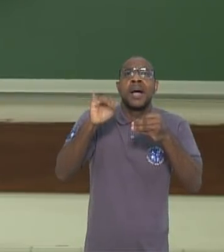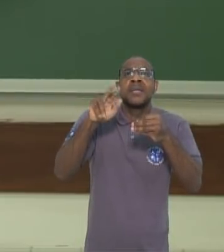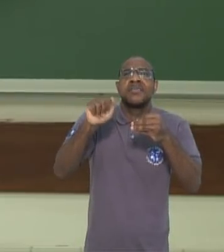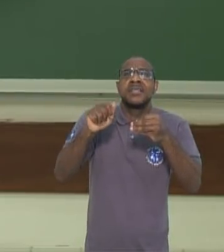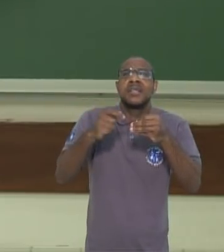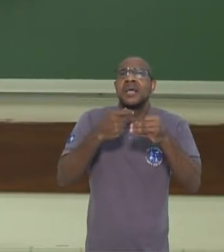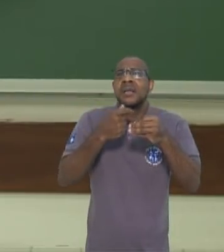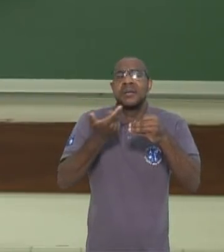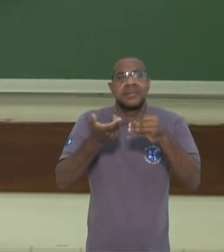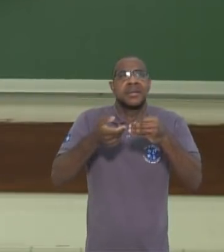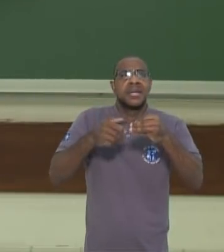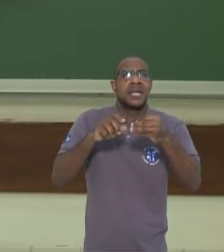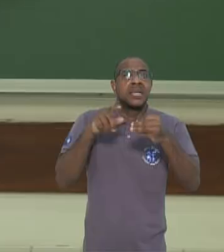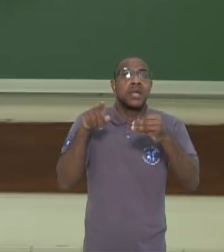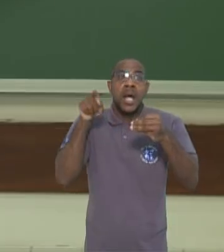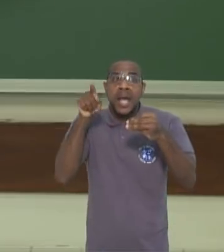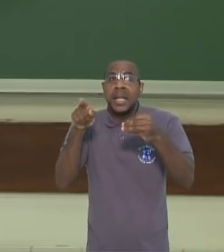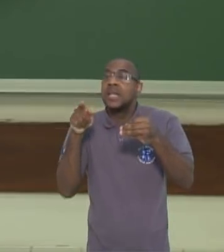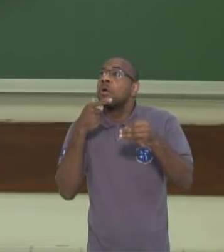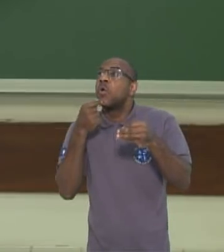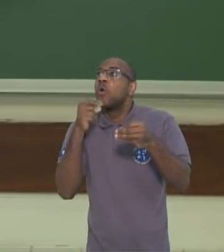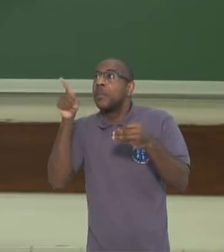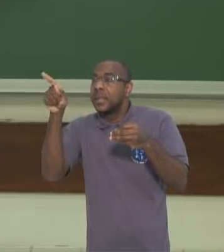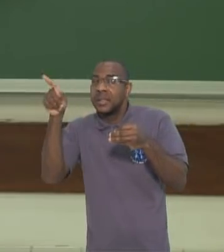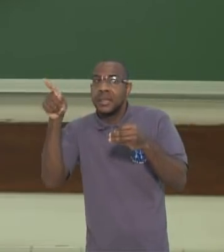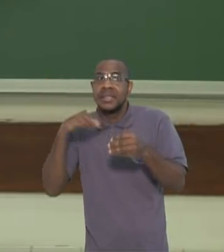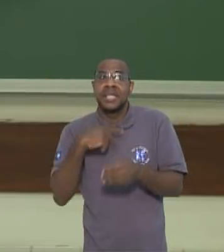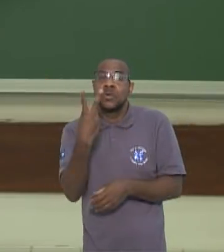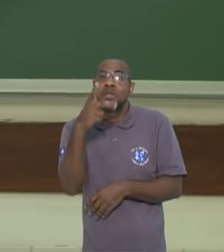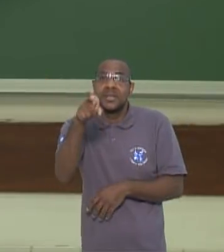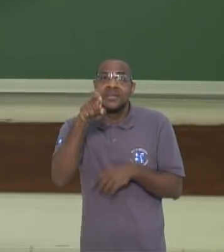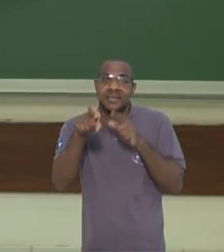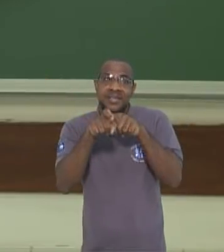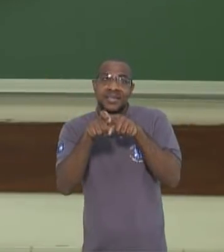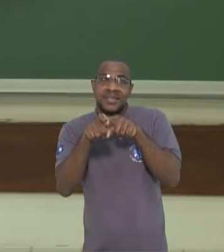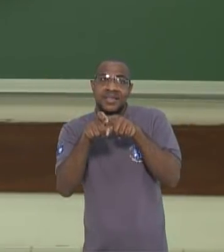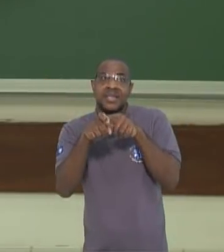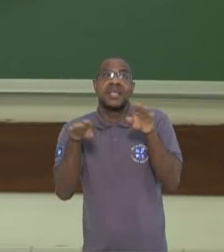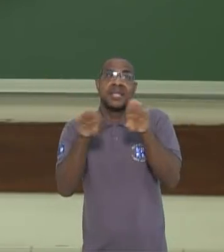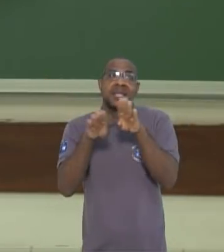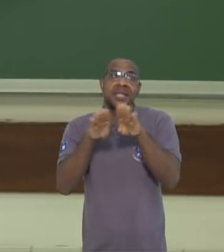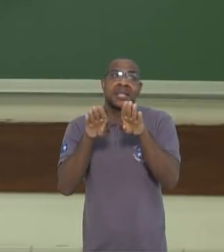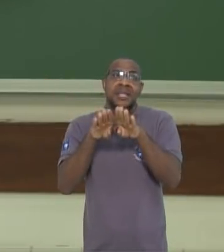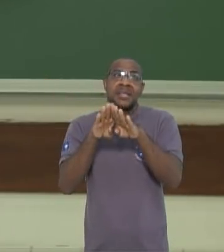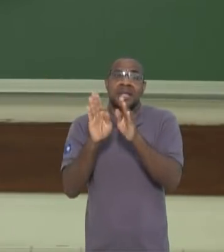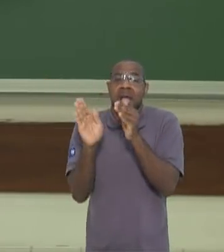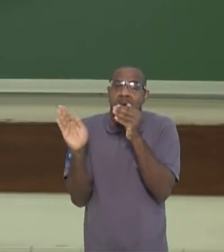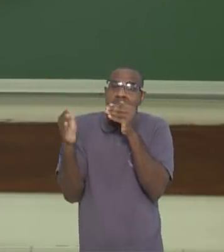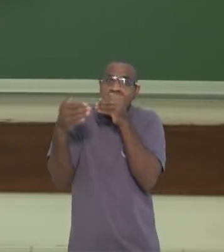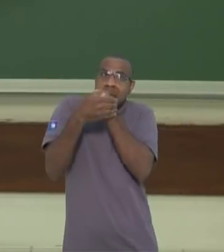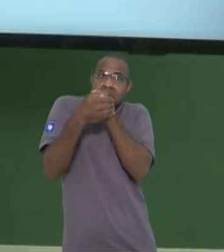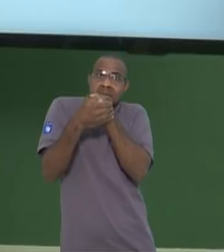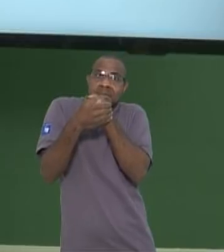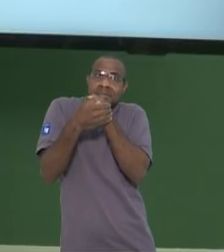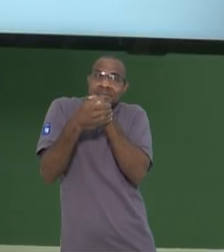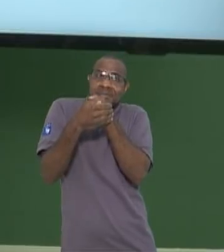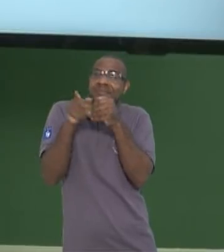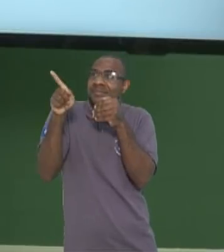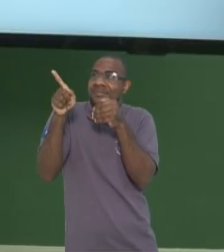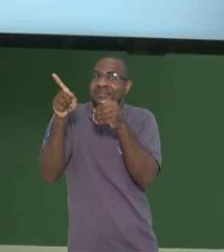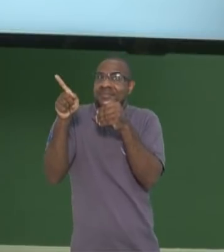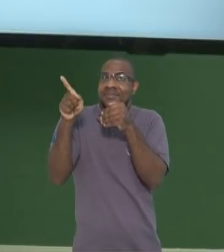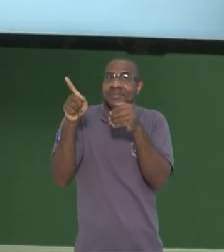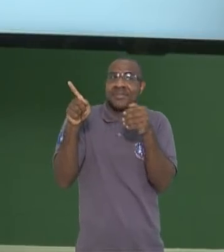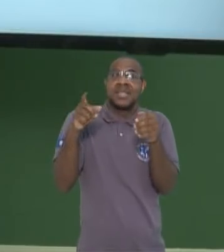Barr? Agora, esse homem aqui também tem 2x, então ele também tem um corpúsculo de Barr. Se ele tivesse 3x,